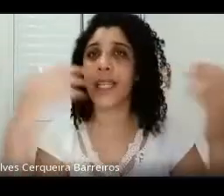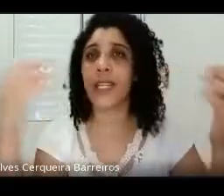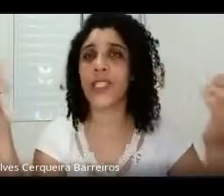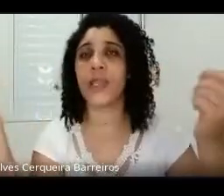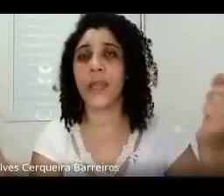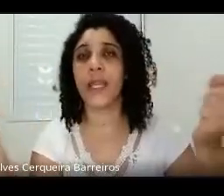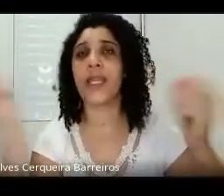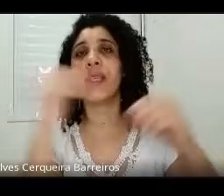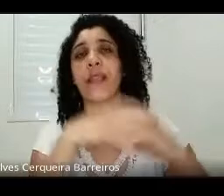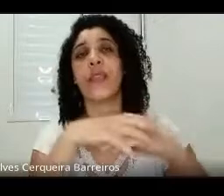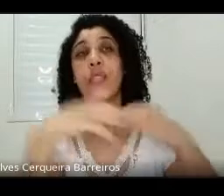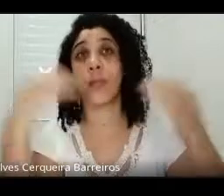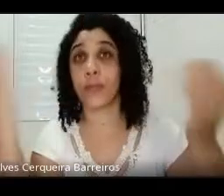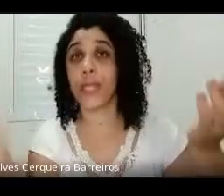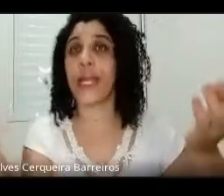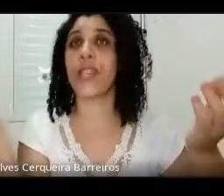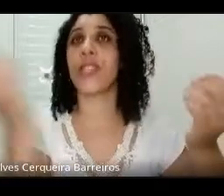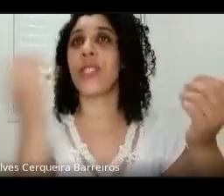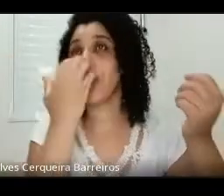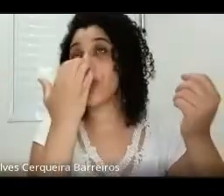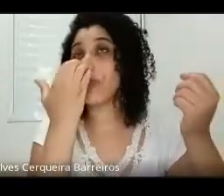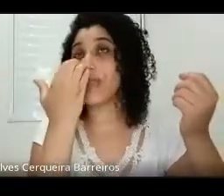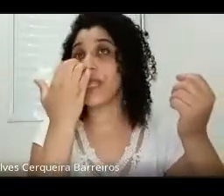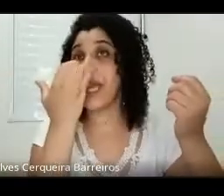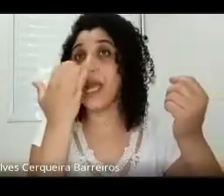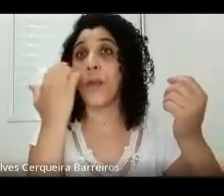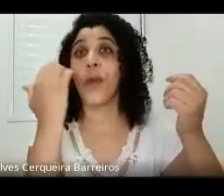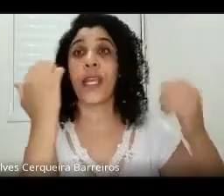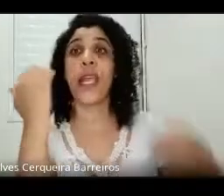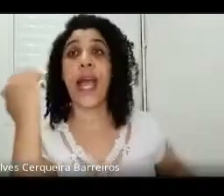outra característica também, outra propriedade